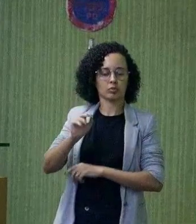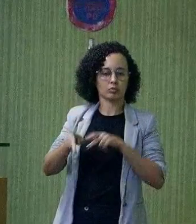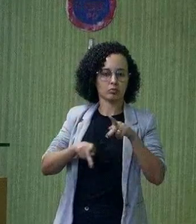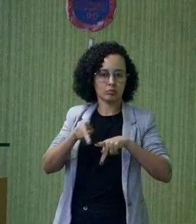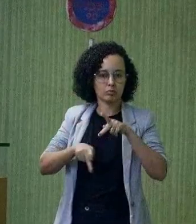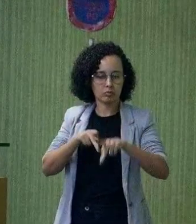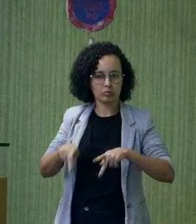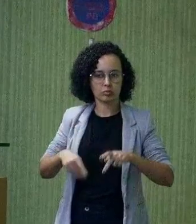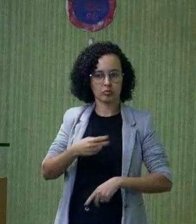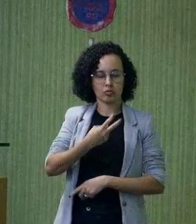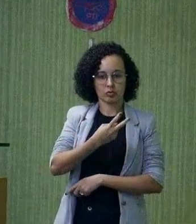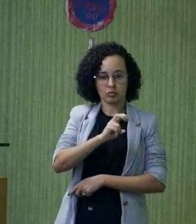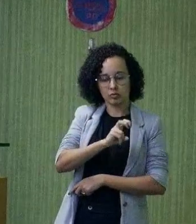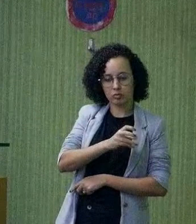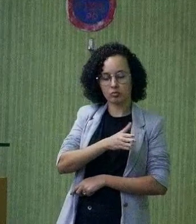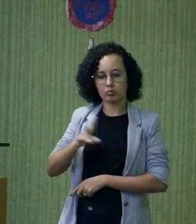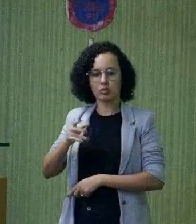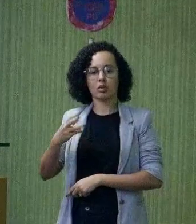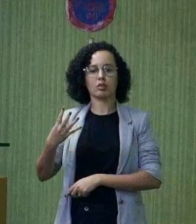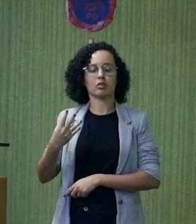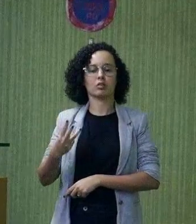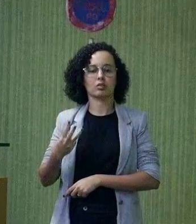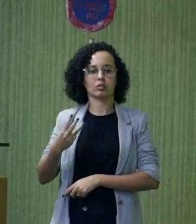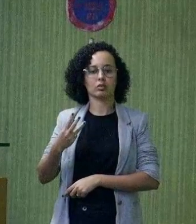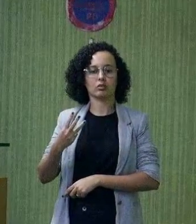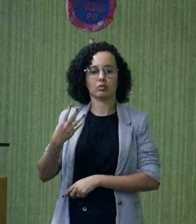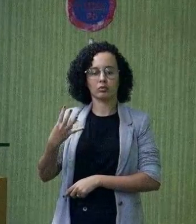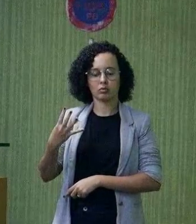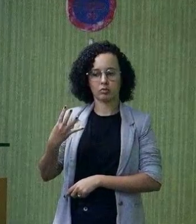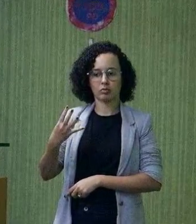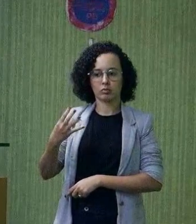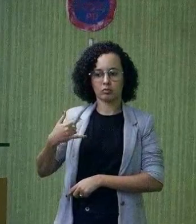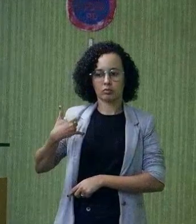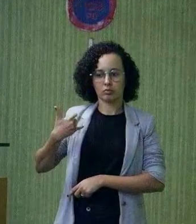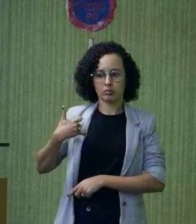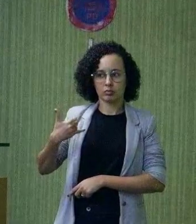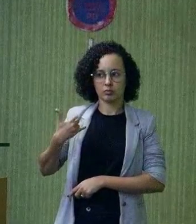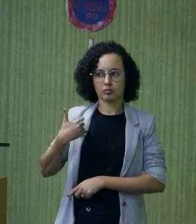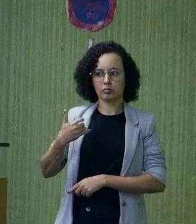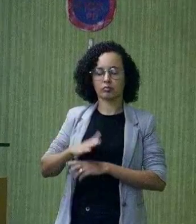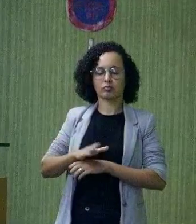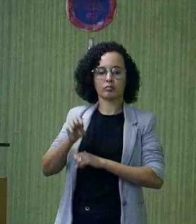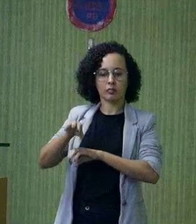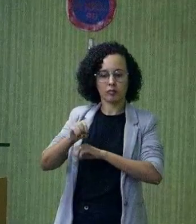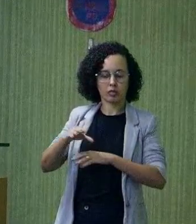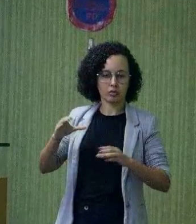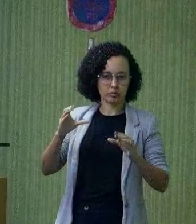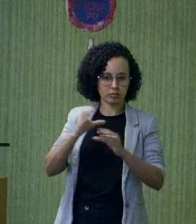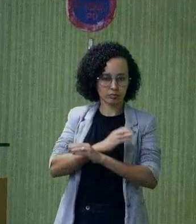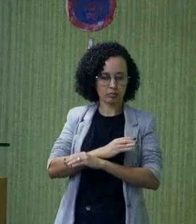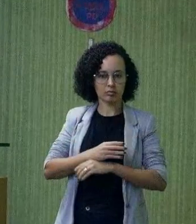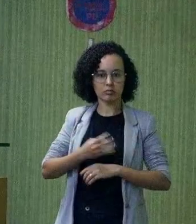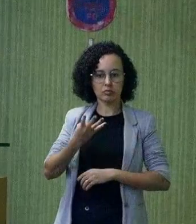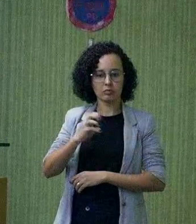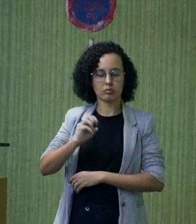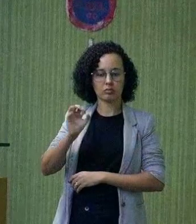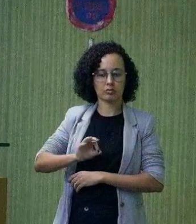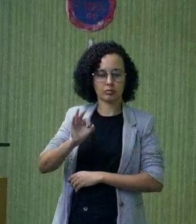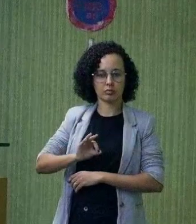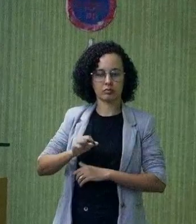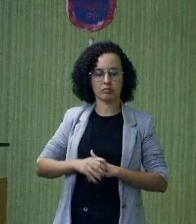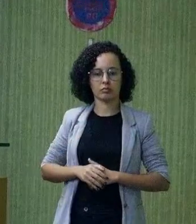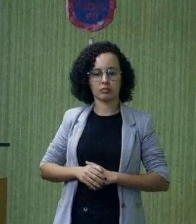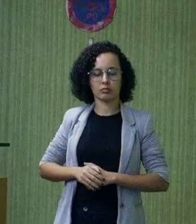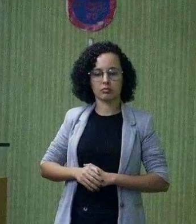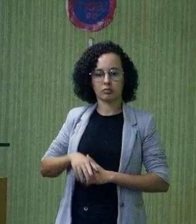a 34 anos com educação superior completa para 40% ou seja Eh agora é olhando aquela população de